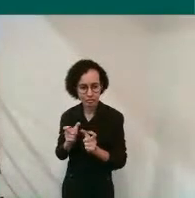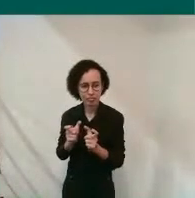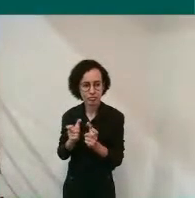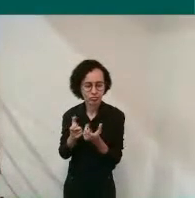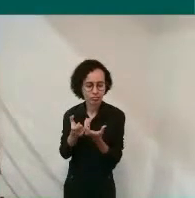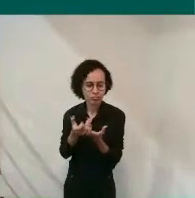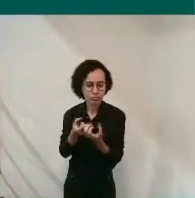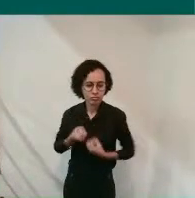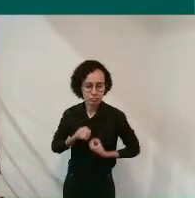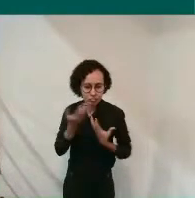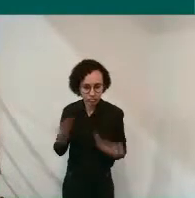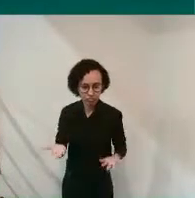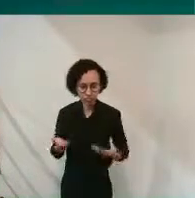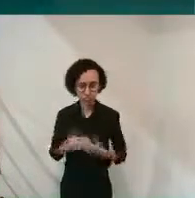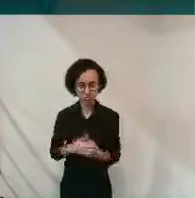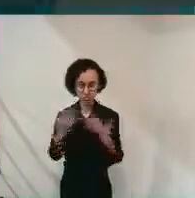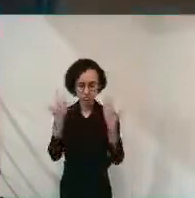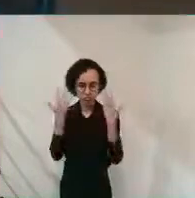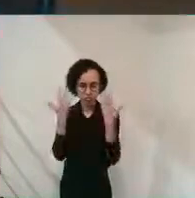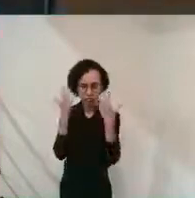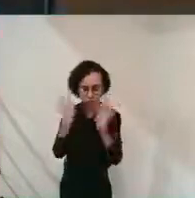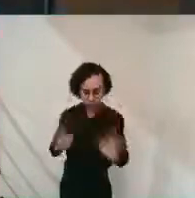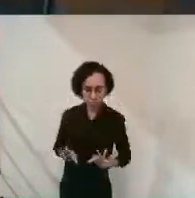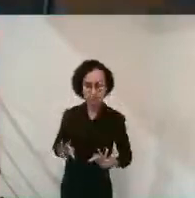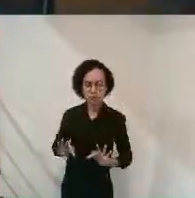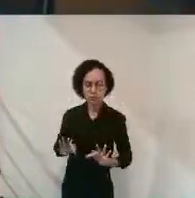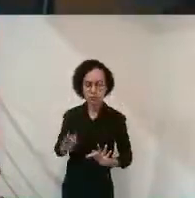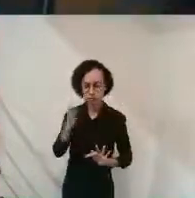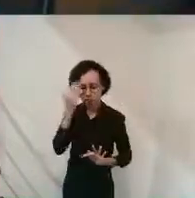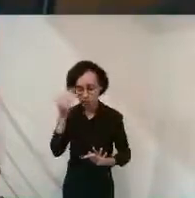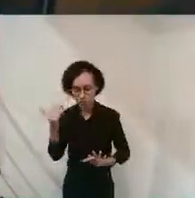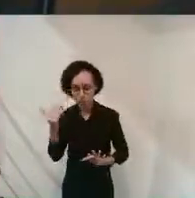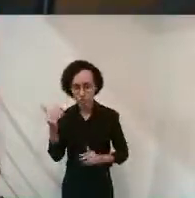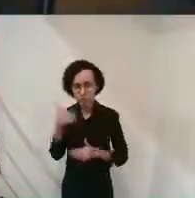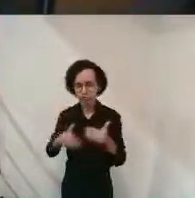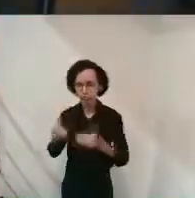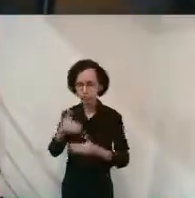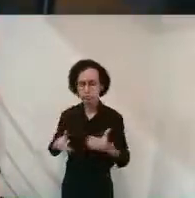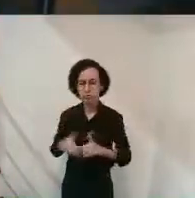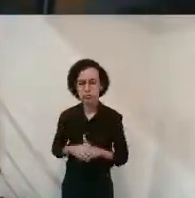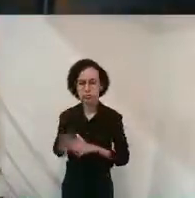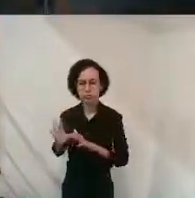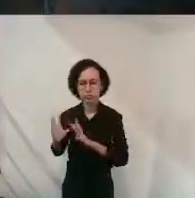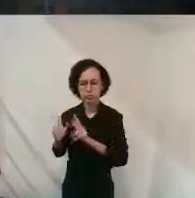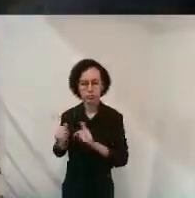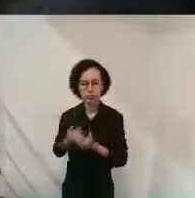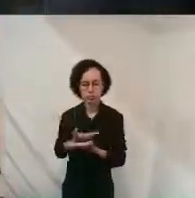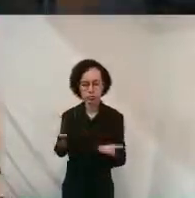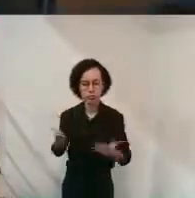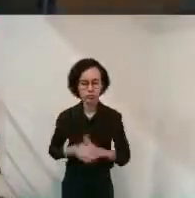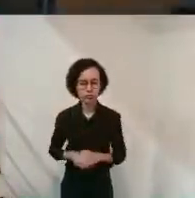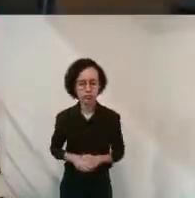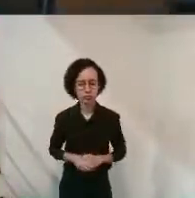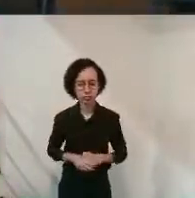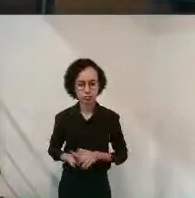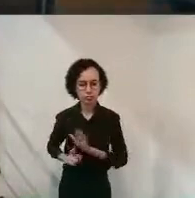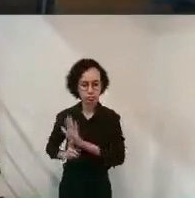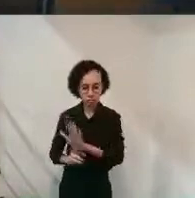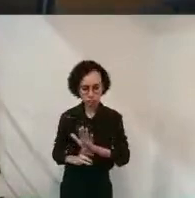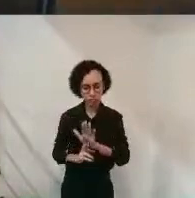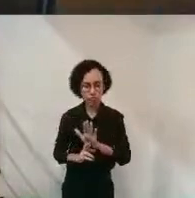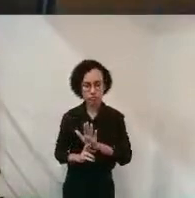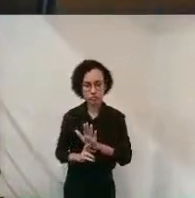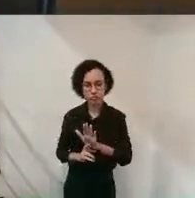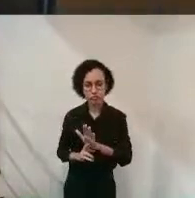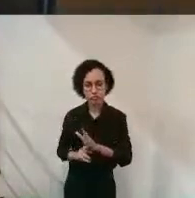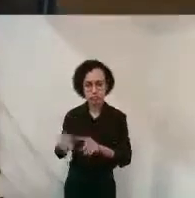expressar. Eu estou muito feliz, sentindo muito honrada pela participação de todos os senhores, dos representantes catadores